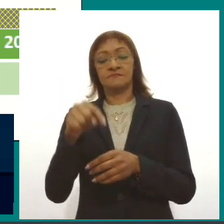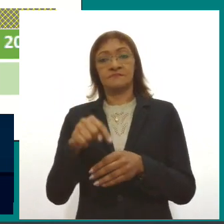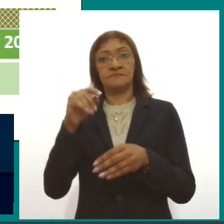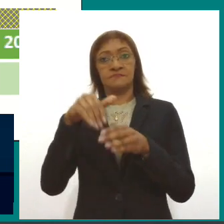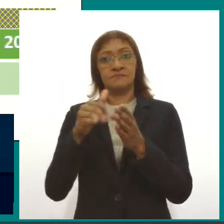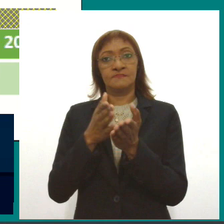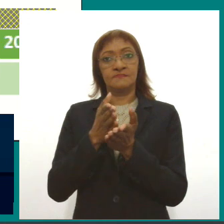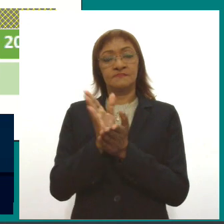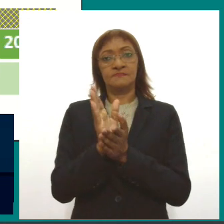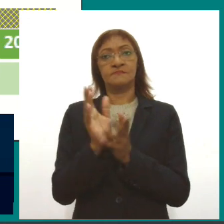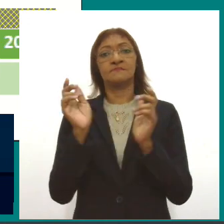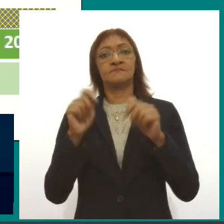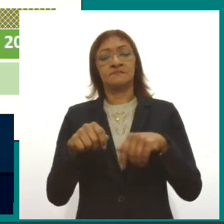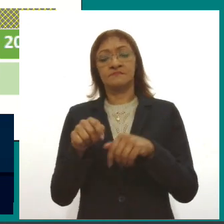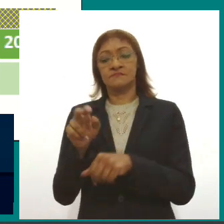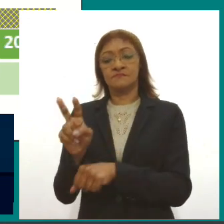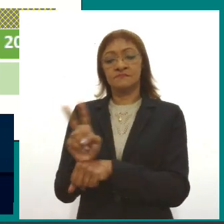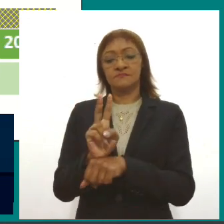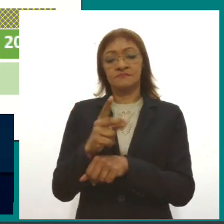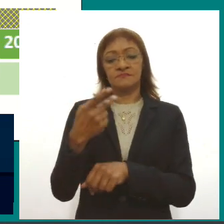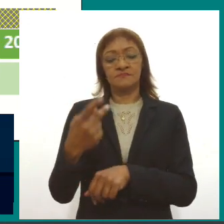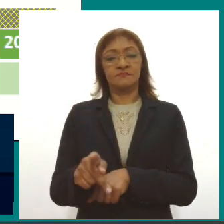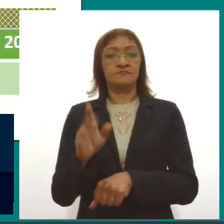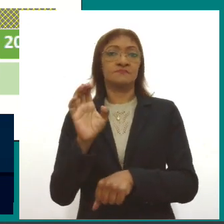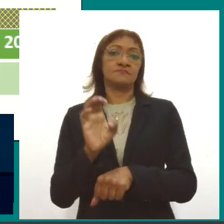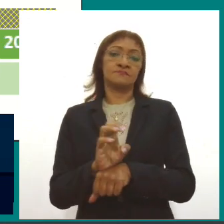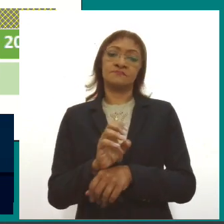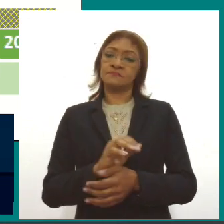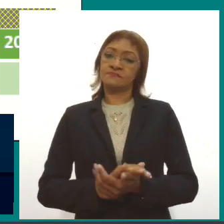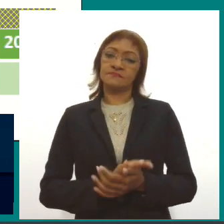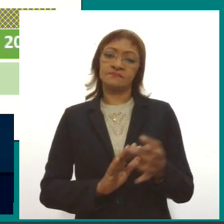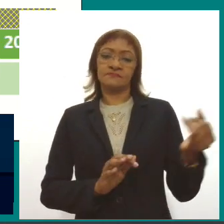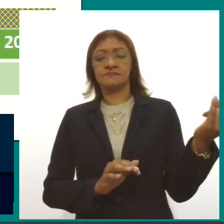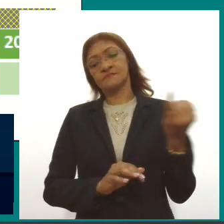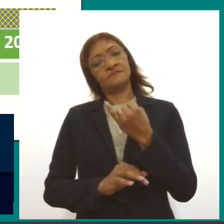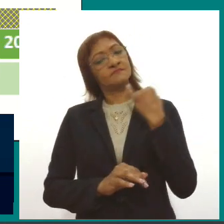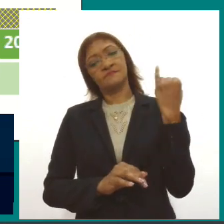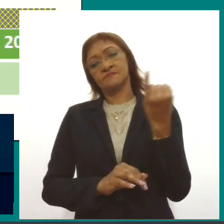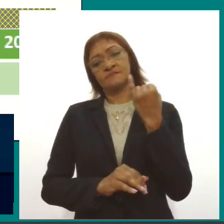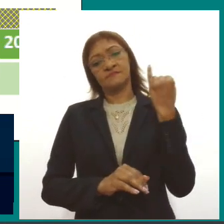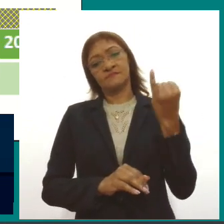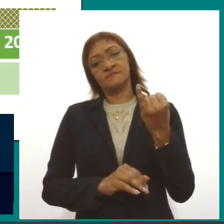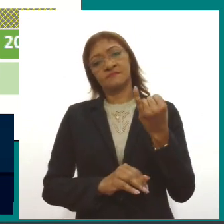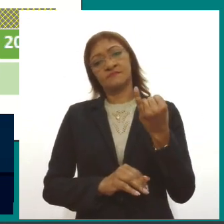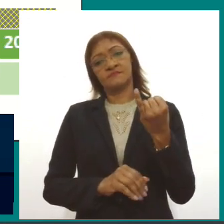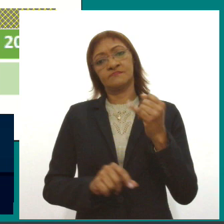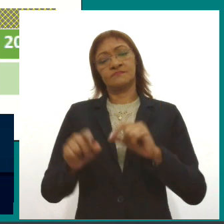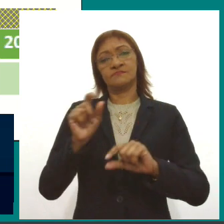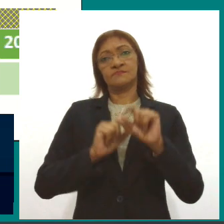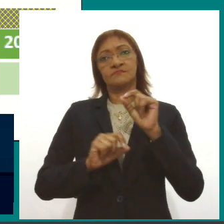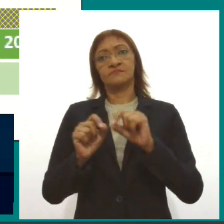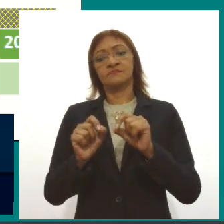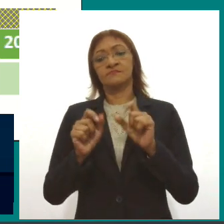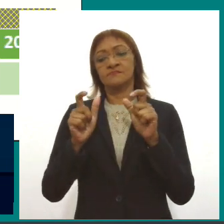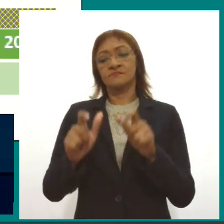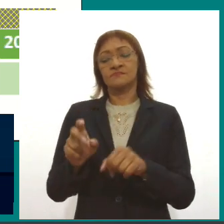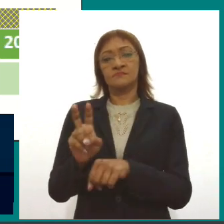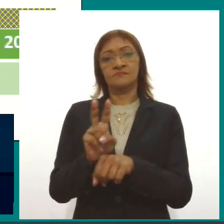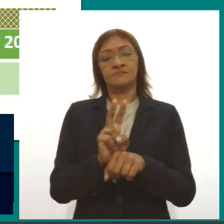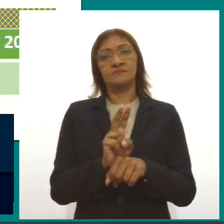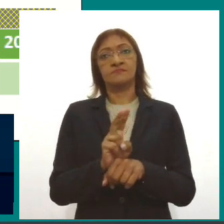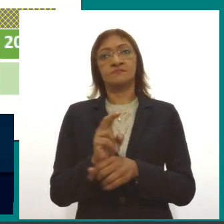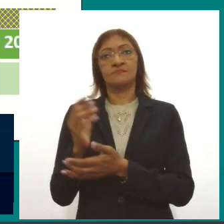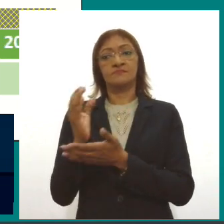gerenciar localmente, estadualmente. Isso vai ser muito importante. Importante não só pela questão da preservação dos